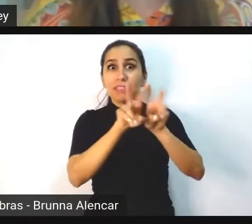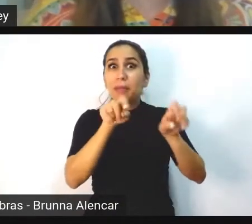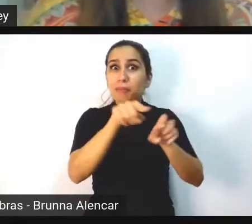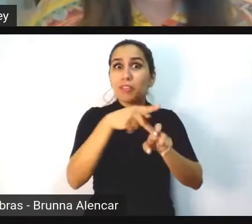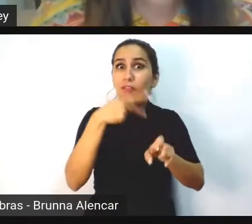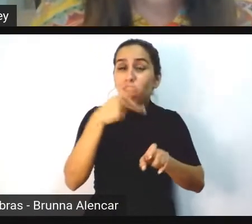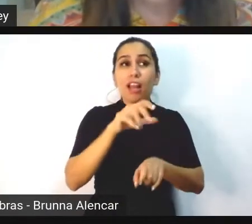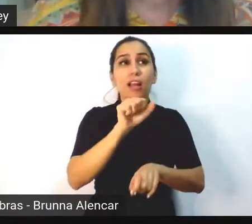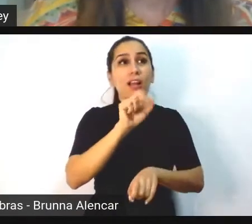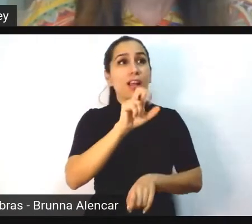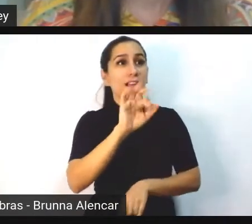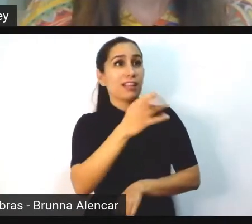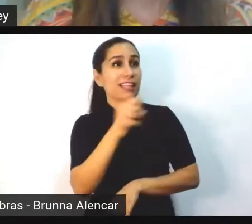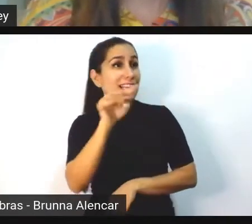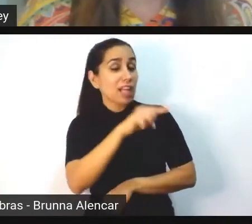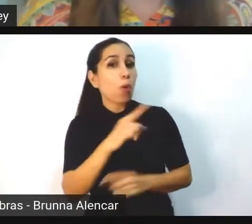gostei.